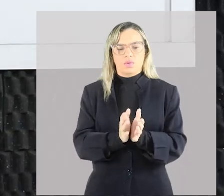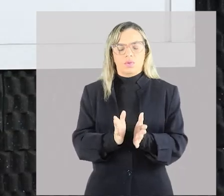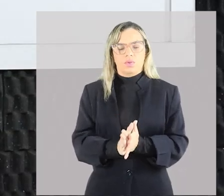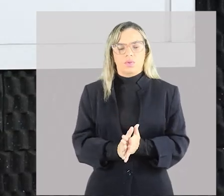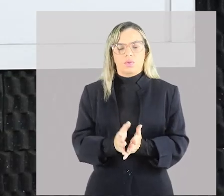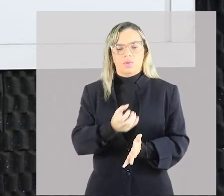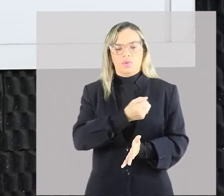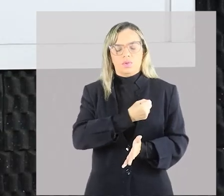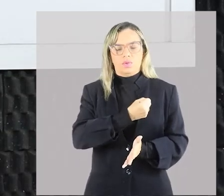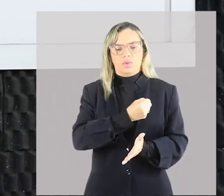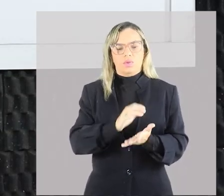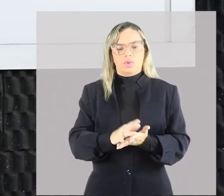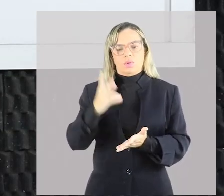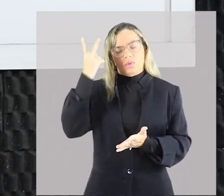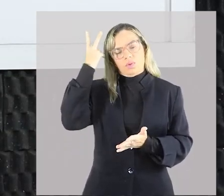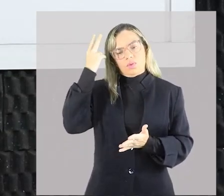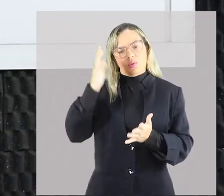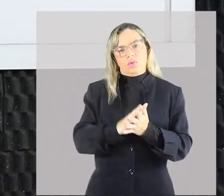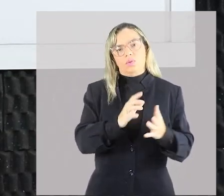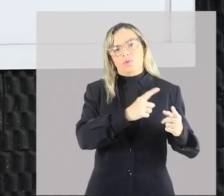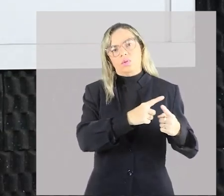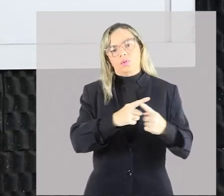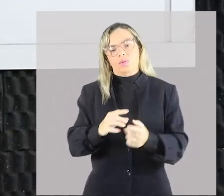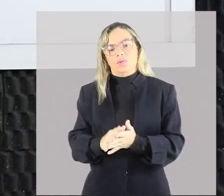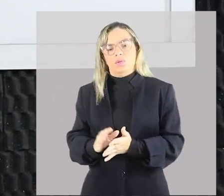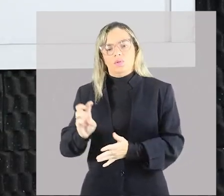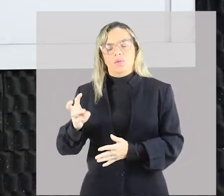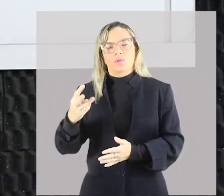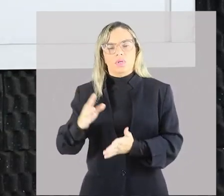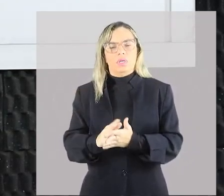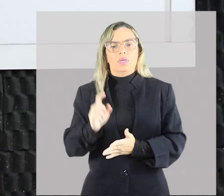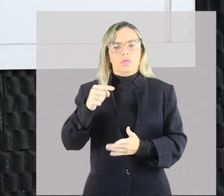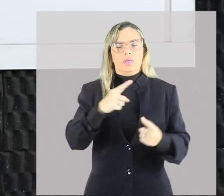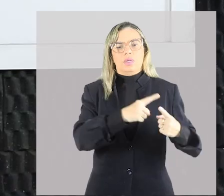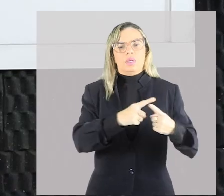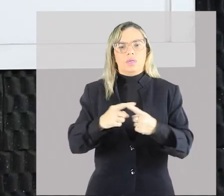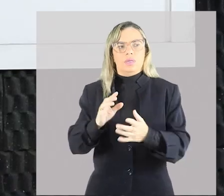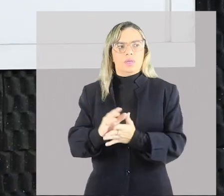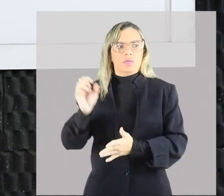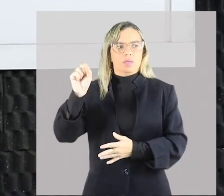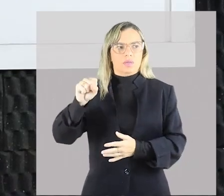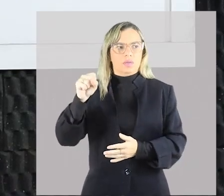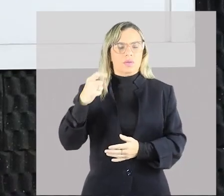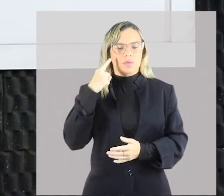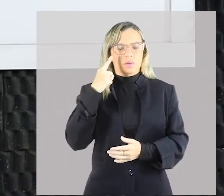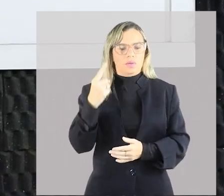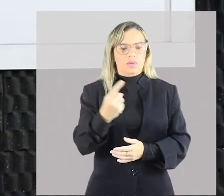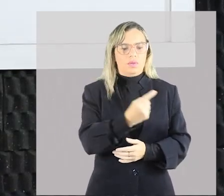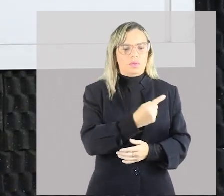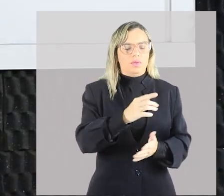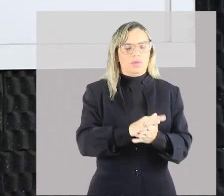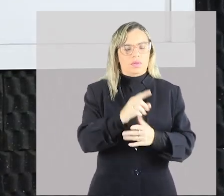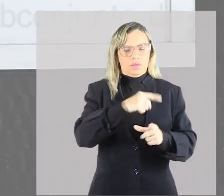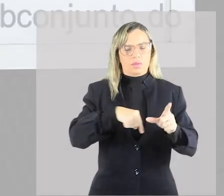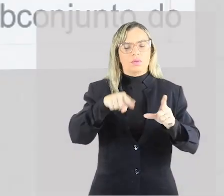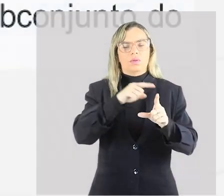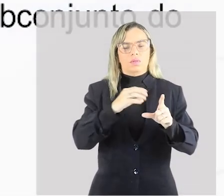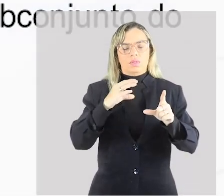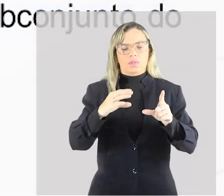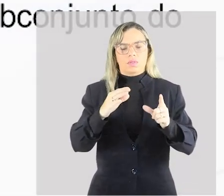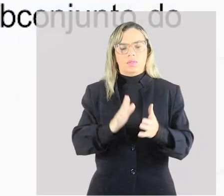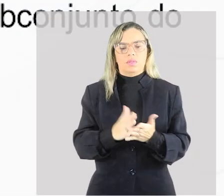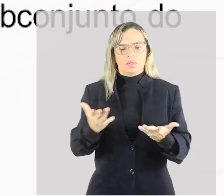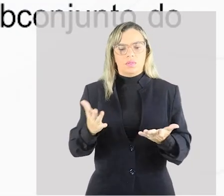número múltiplo de 3 é natural? É sim. Tá? Ele está presente, está dentro do conjunto dos naturais.